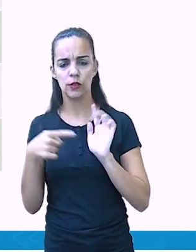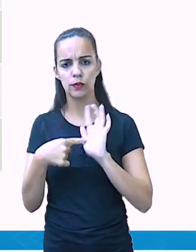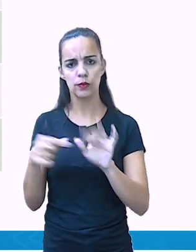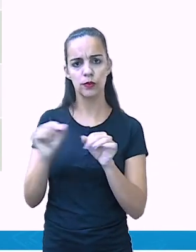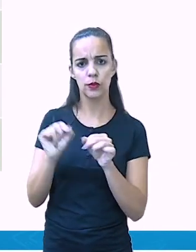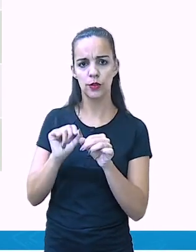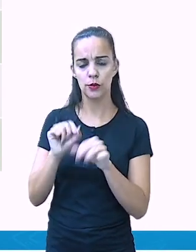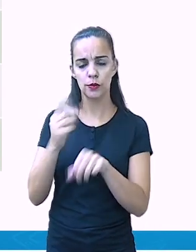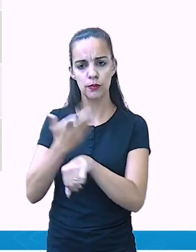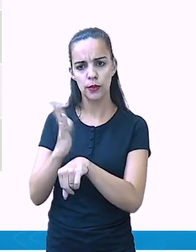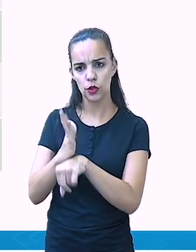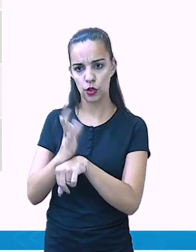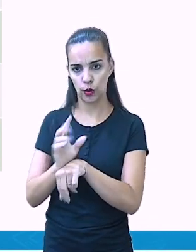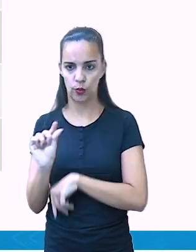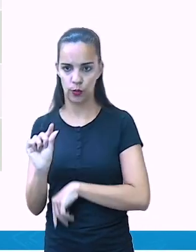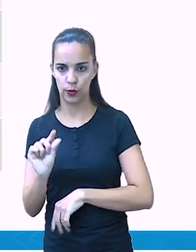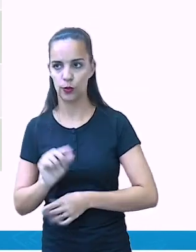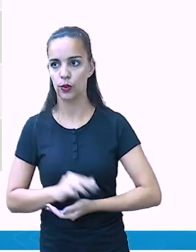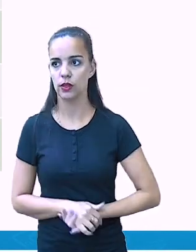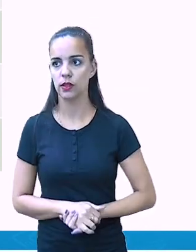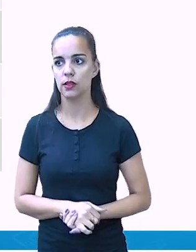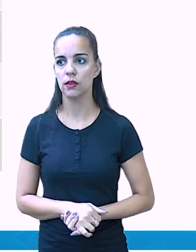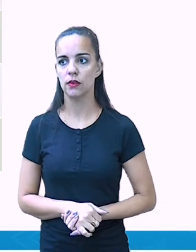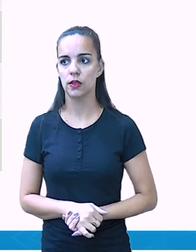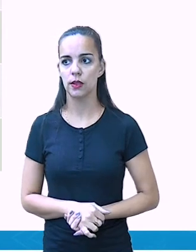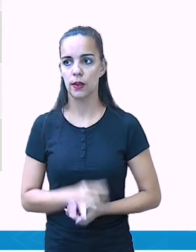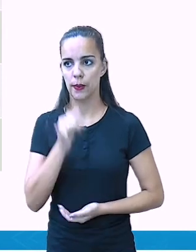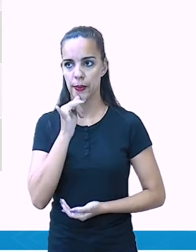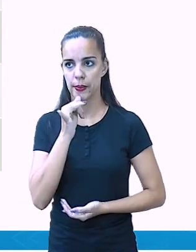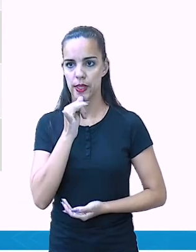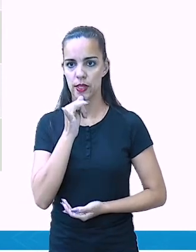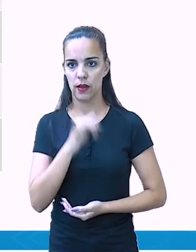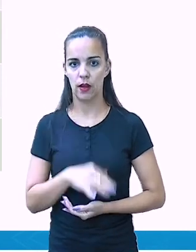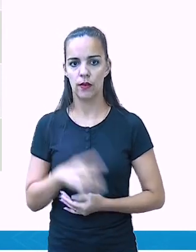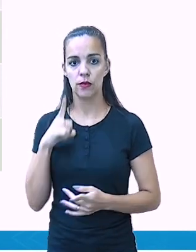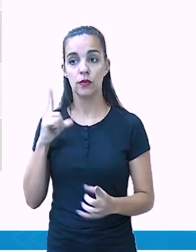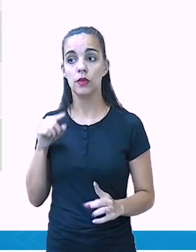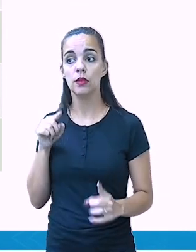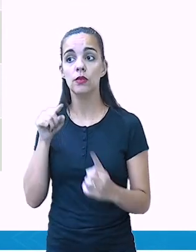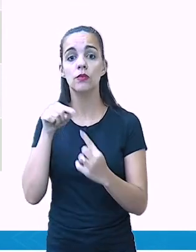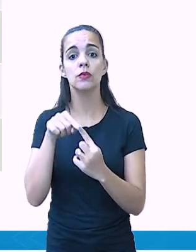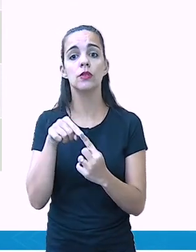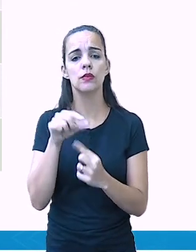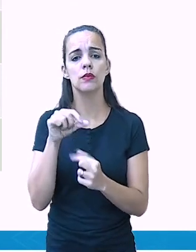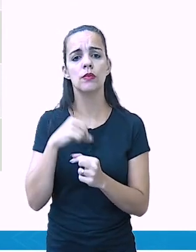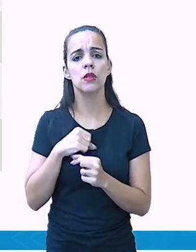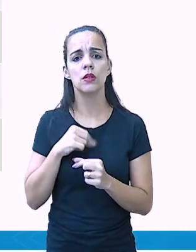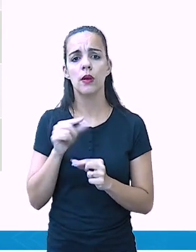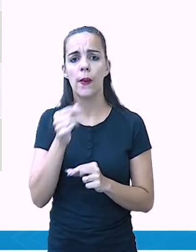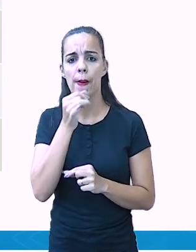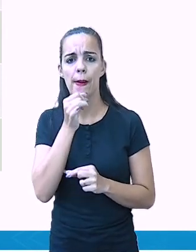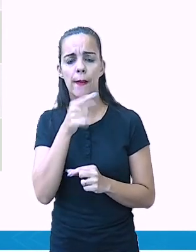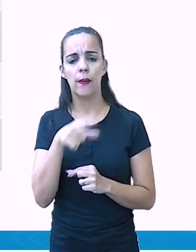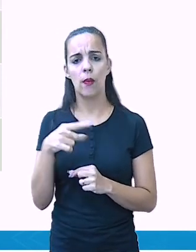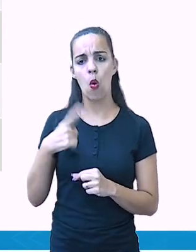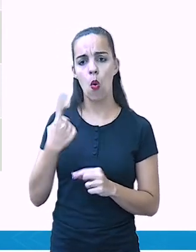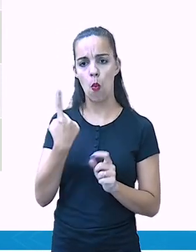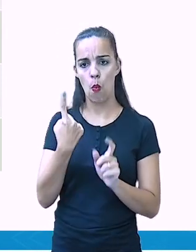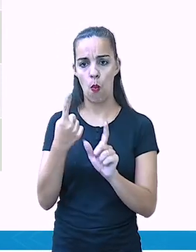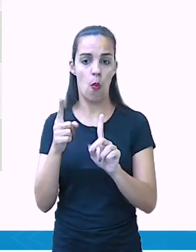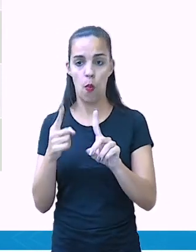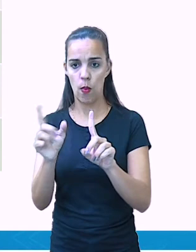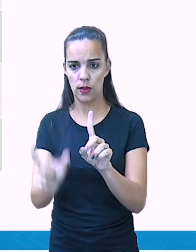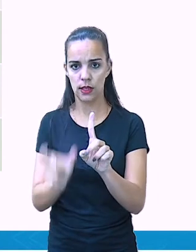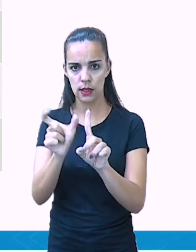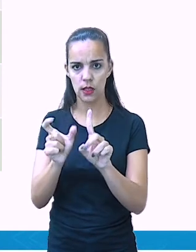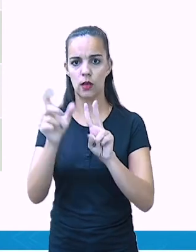tartaruga, agora não tem aí marcação, vocês vão ter que identificar se é monossílaba, dissílaba, trissílaba